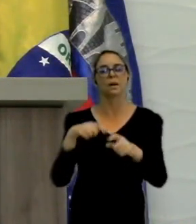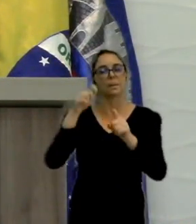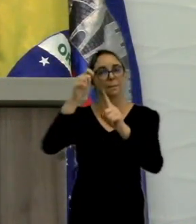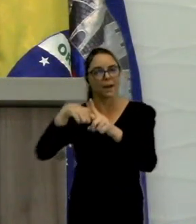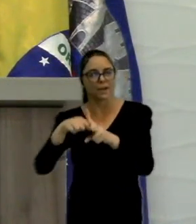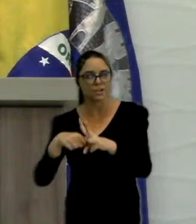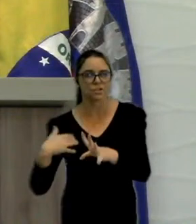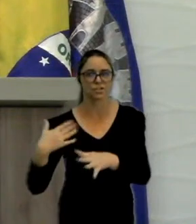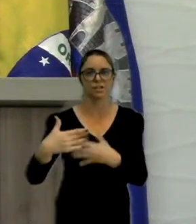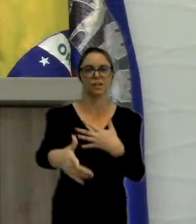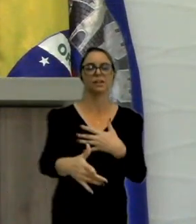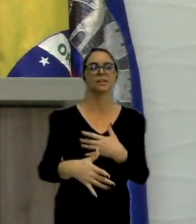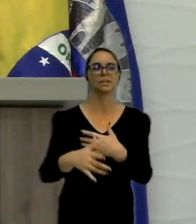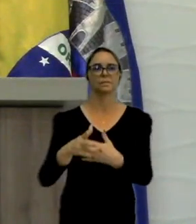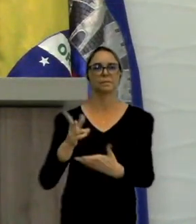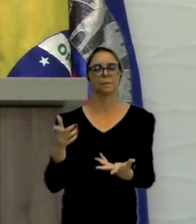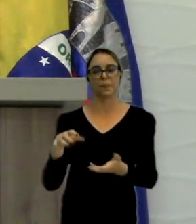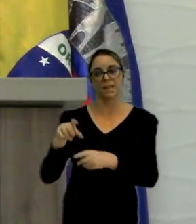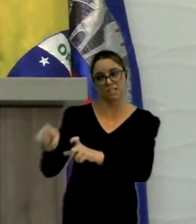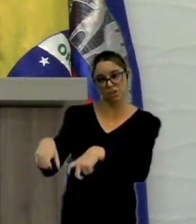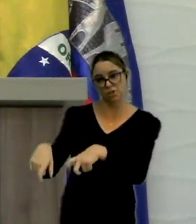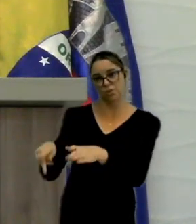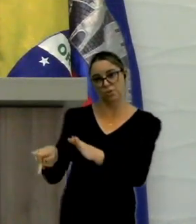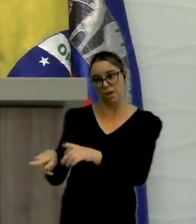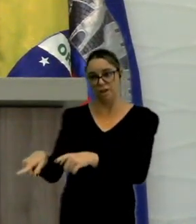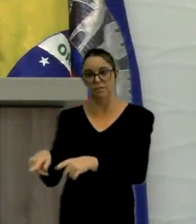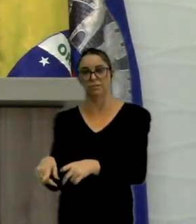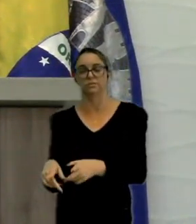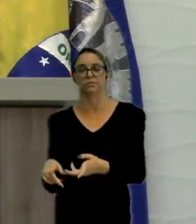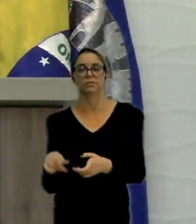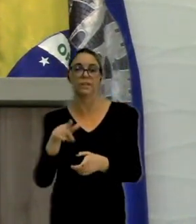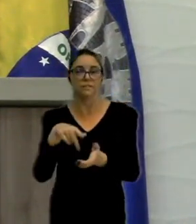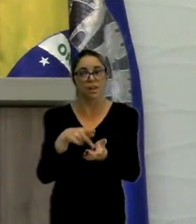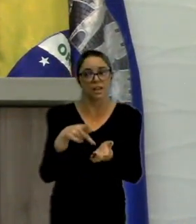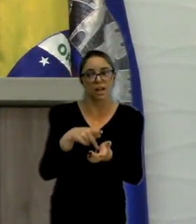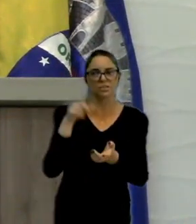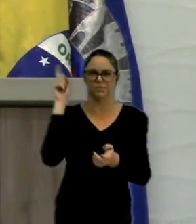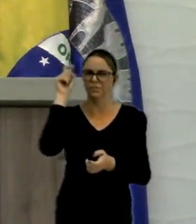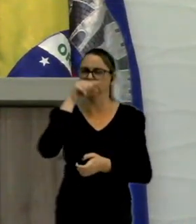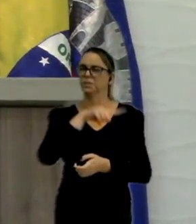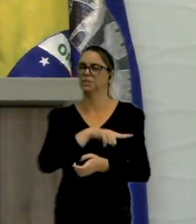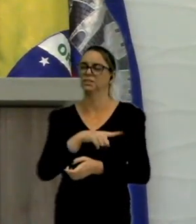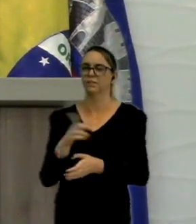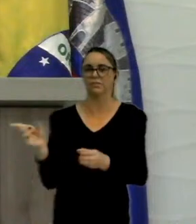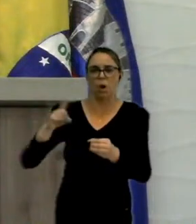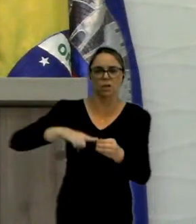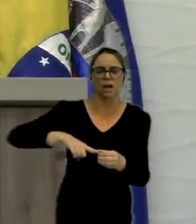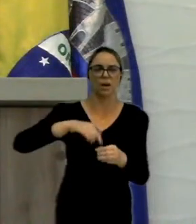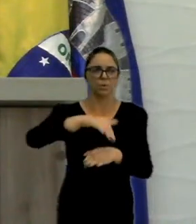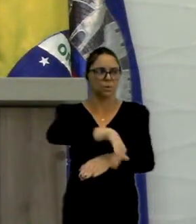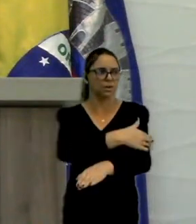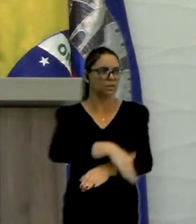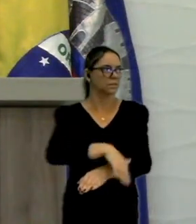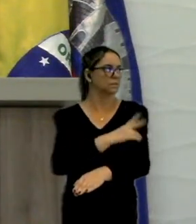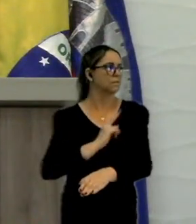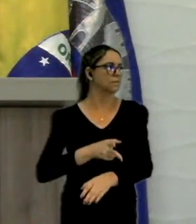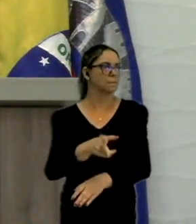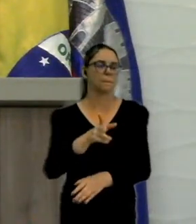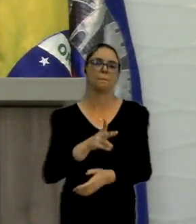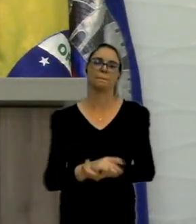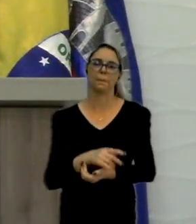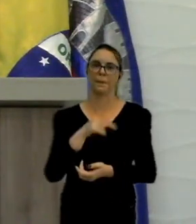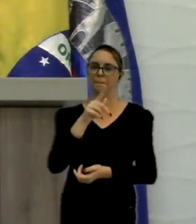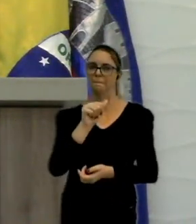ali naquela região, ali naquele sítio, porque na verdade é muita dificuldade para eles virem para a rua, sempre para o Pax. E